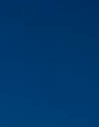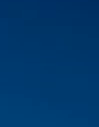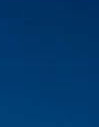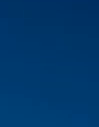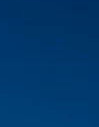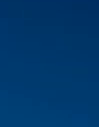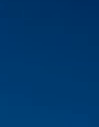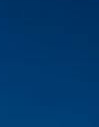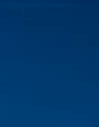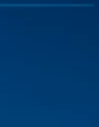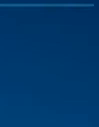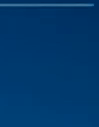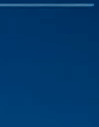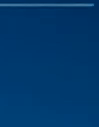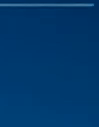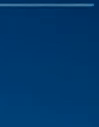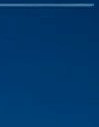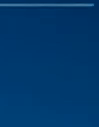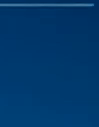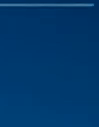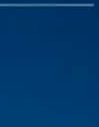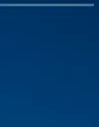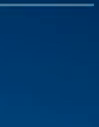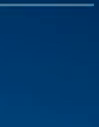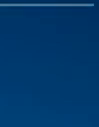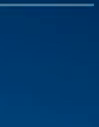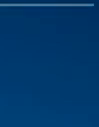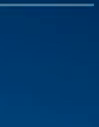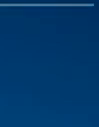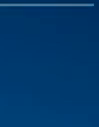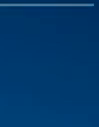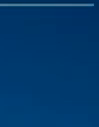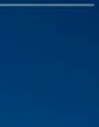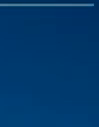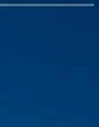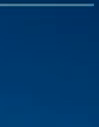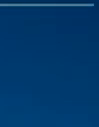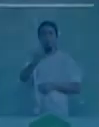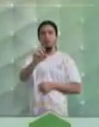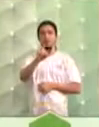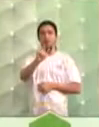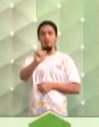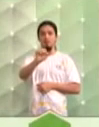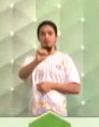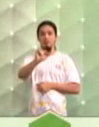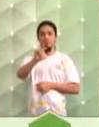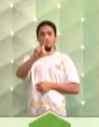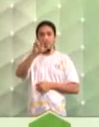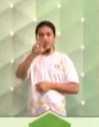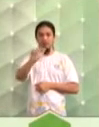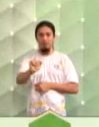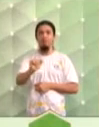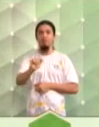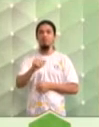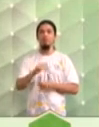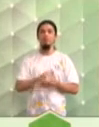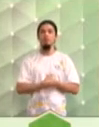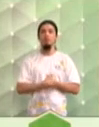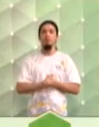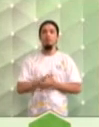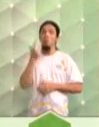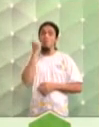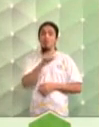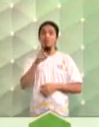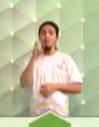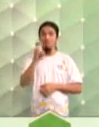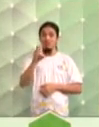uma ganhadora. Janaína Ramos da Silva, ela ganhou R$5.000. E quem ganhou R$2.000 foi o Abrigo Moacir Alves.